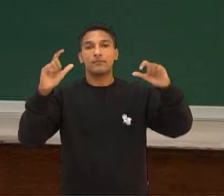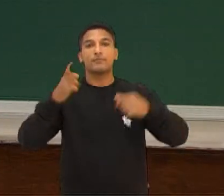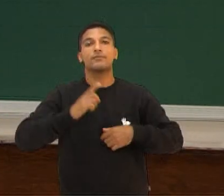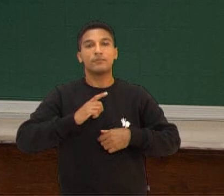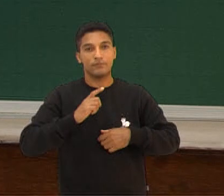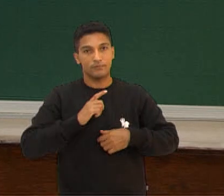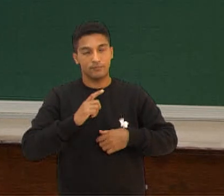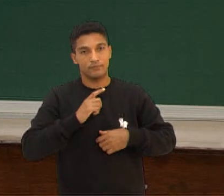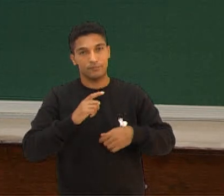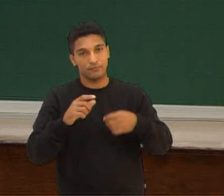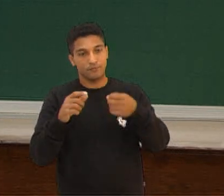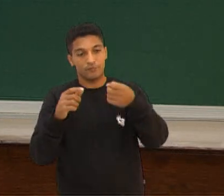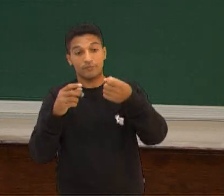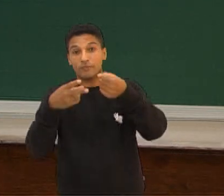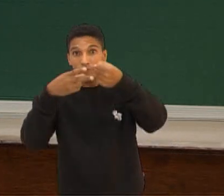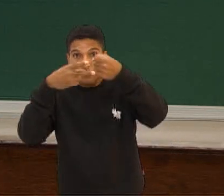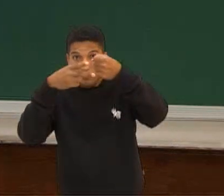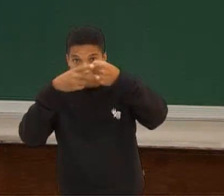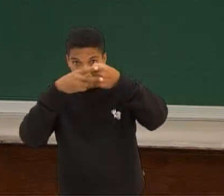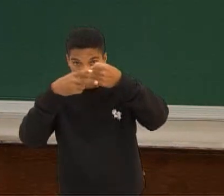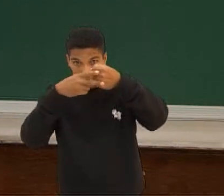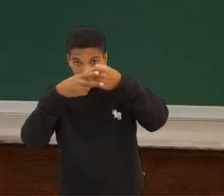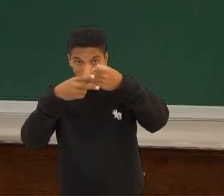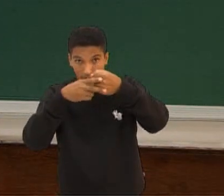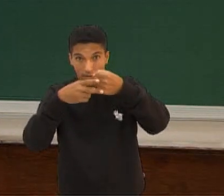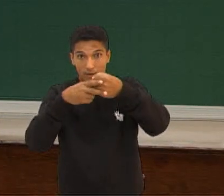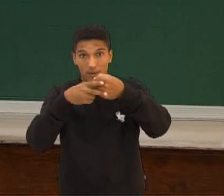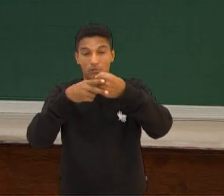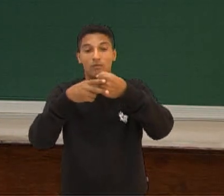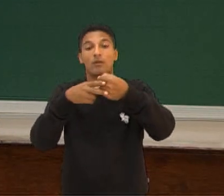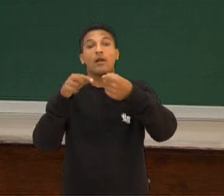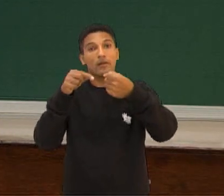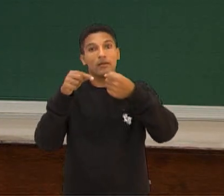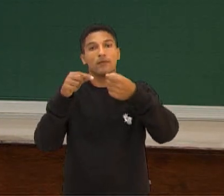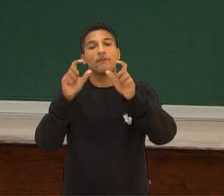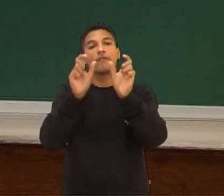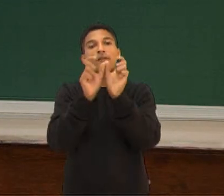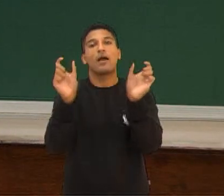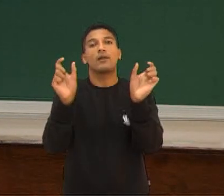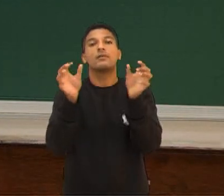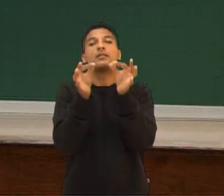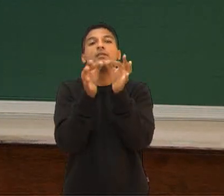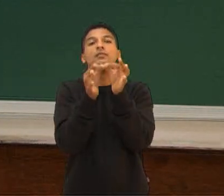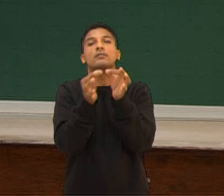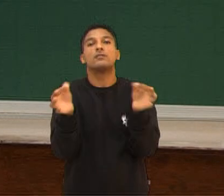ok? Guardem isso. São em 6 grupos ali. A